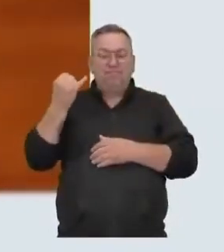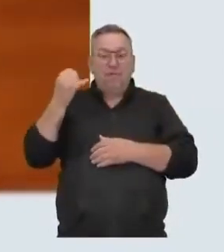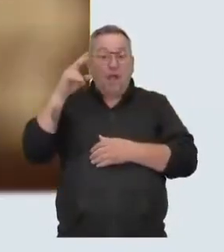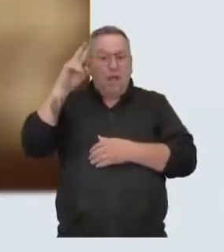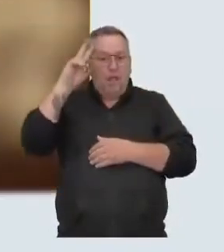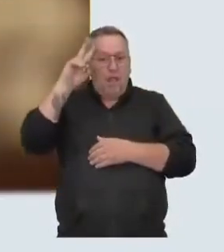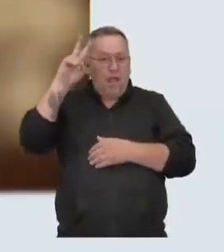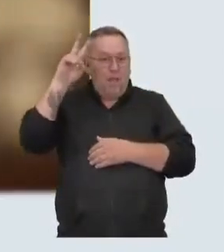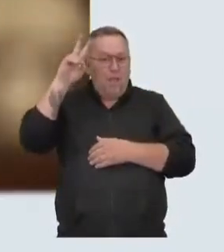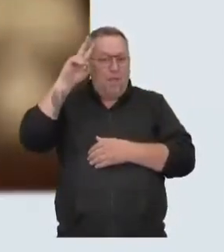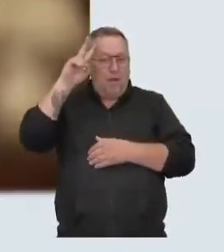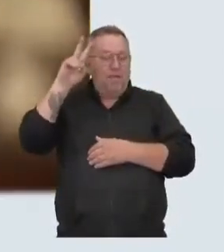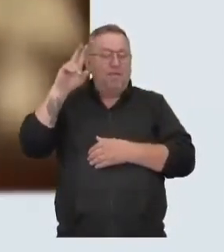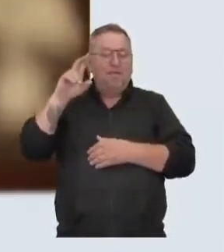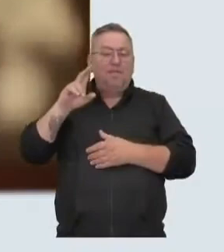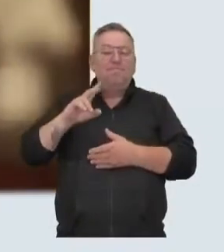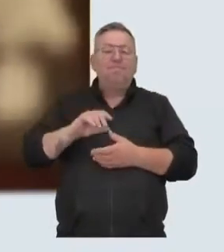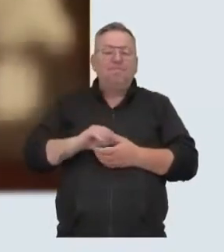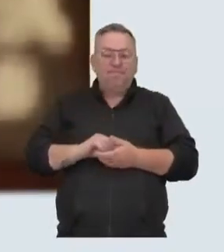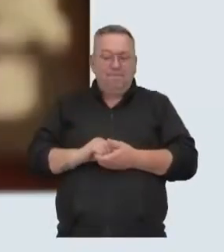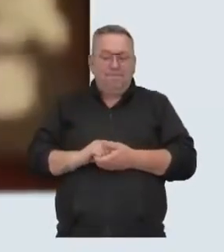memória.